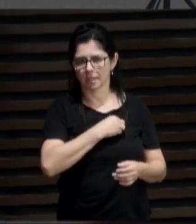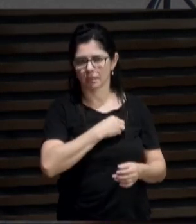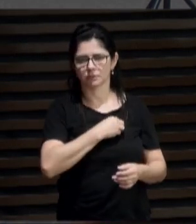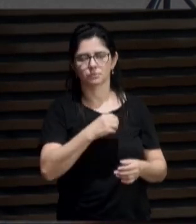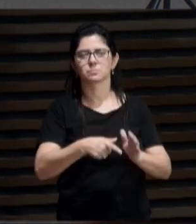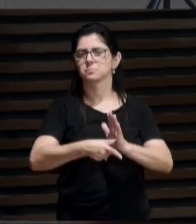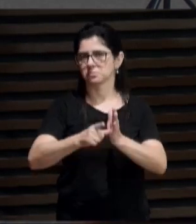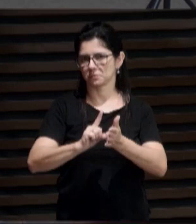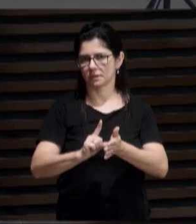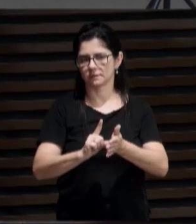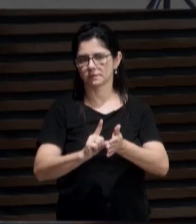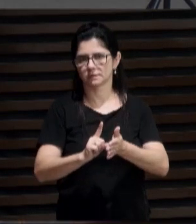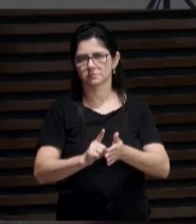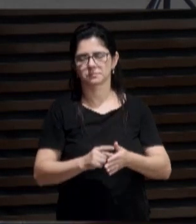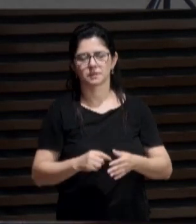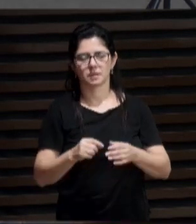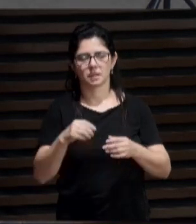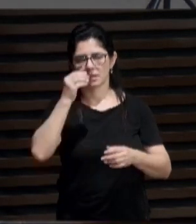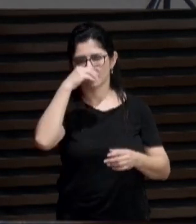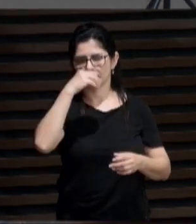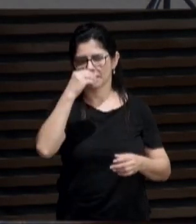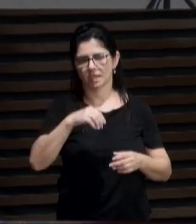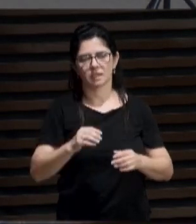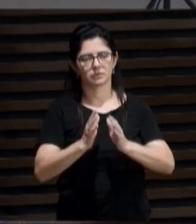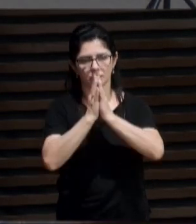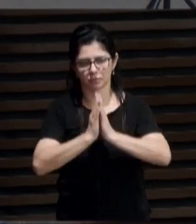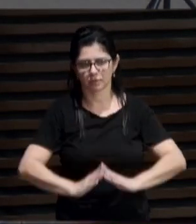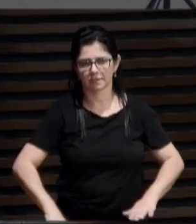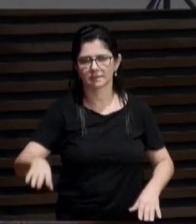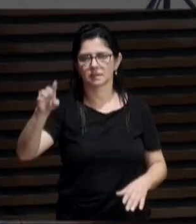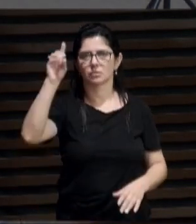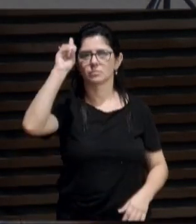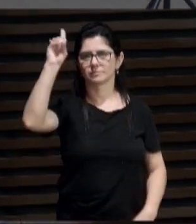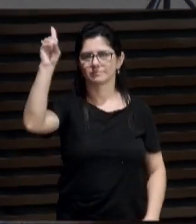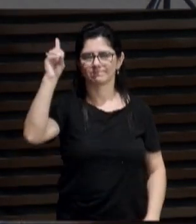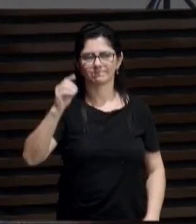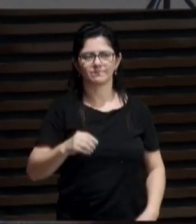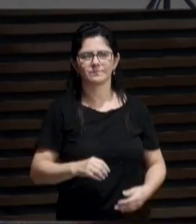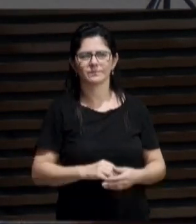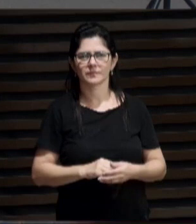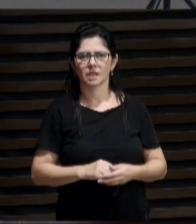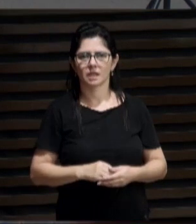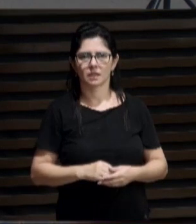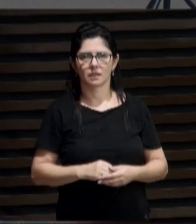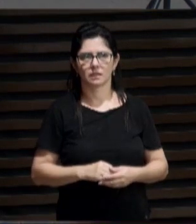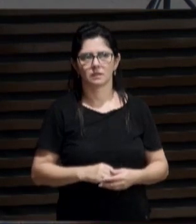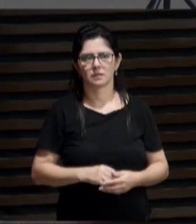adoração ao próprio Deus. E eles, percebendo que estavam nus, eles coseram folhas de figueira e fizeram para